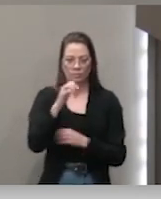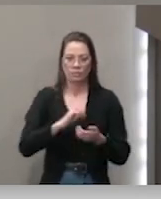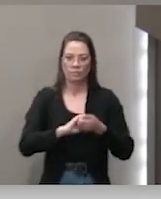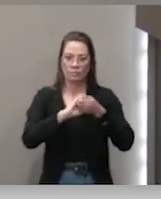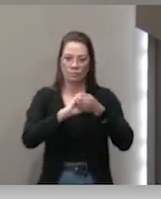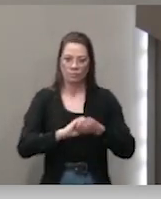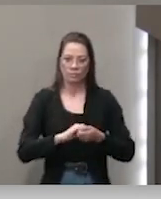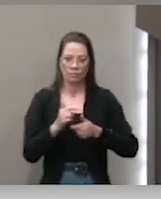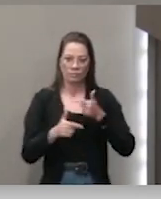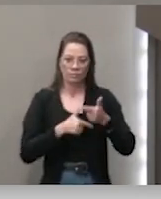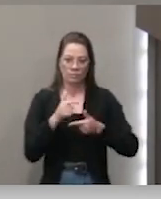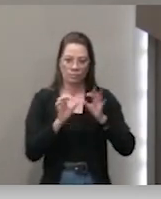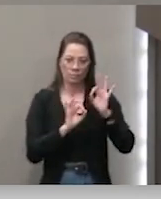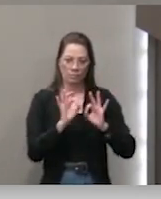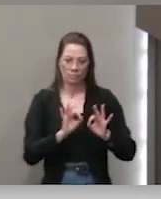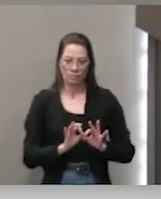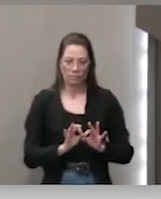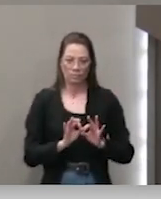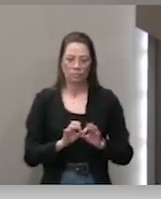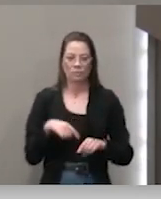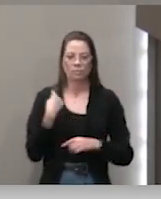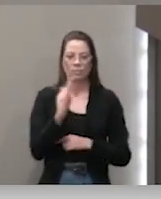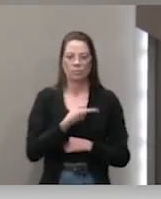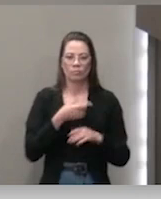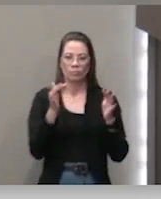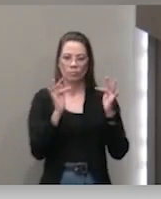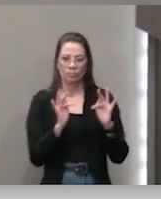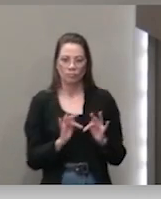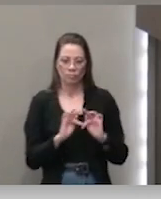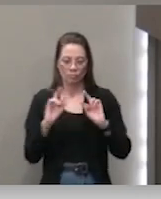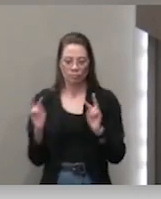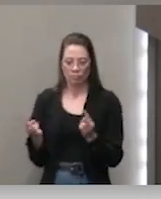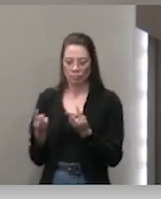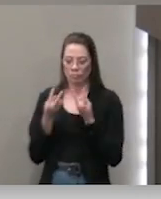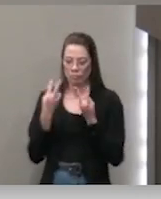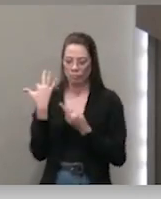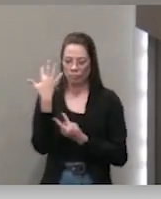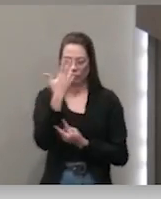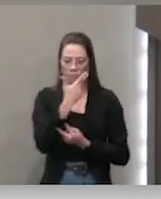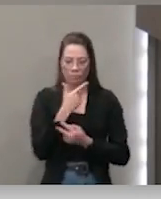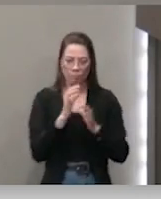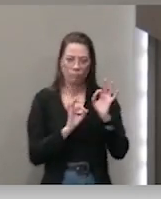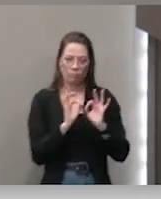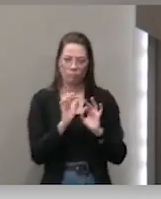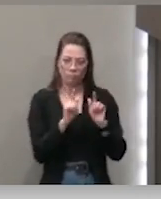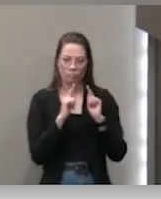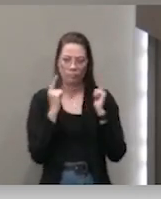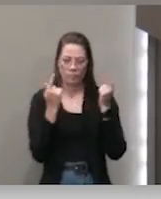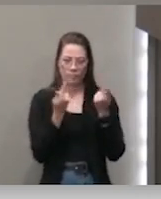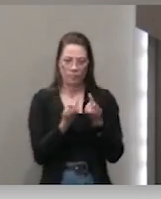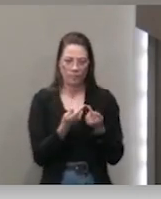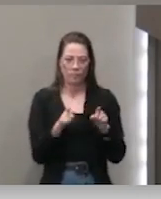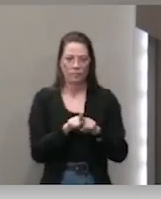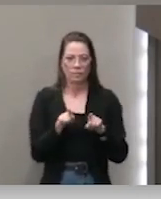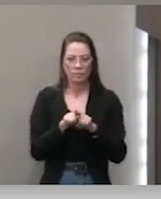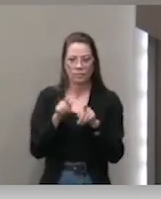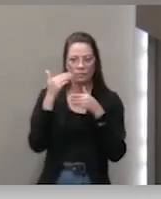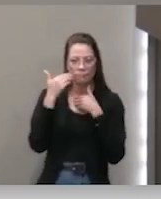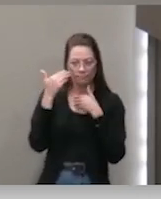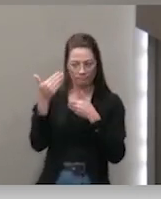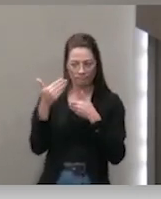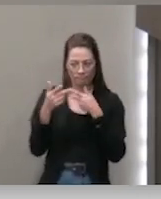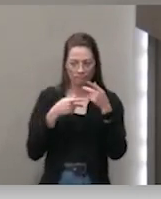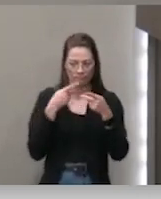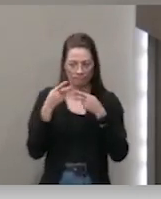cumprimentos pelo trabalho realizado no interior. A gente fica feliz que a oposição reconheça o belíssimo trabalho realizado pela gestão do prefeito Pedro, então muito obrigado pelas suas